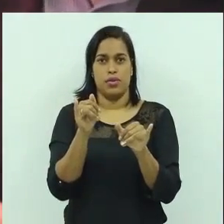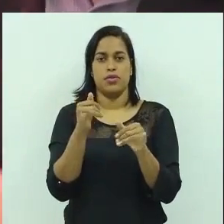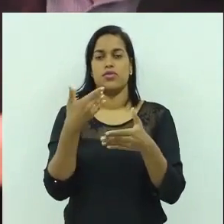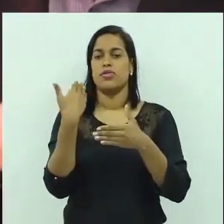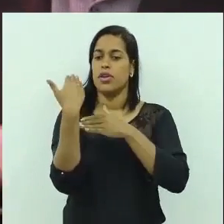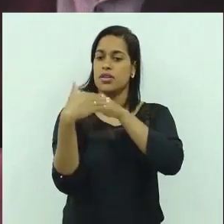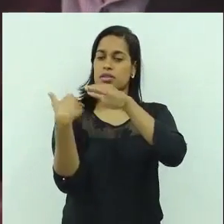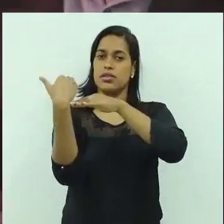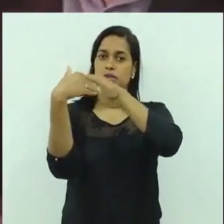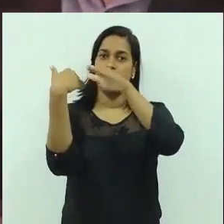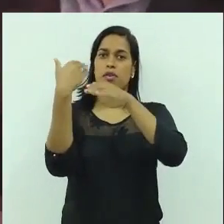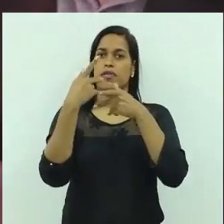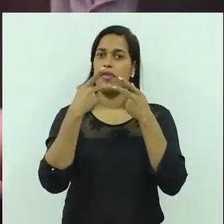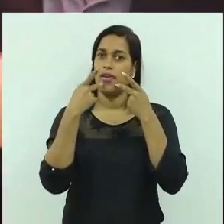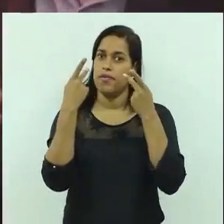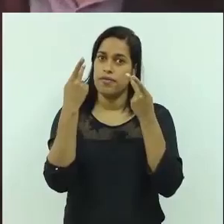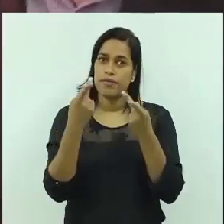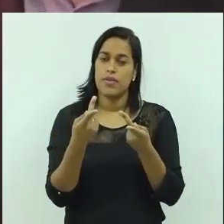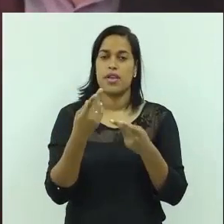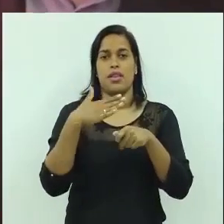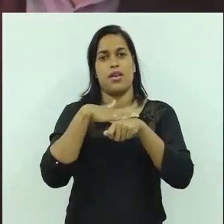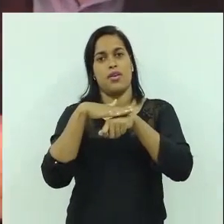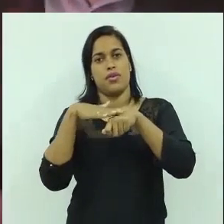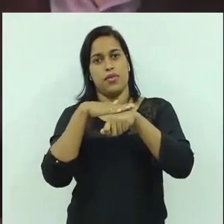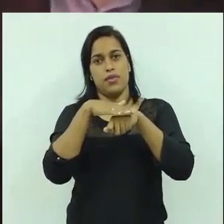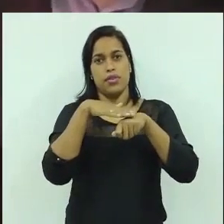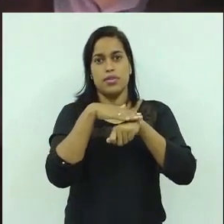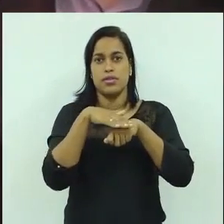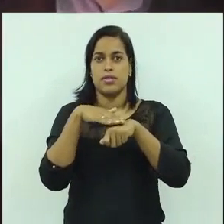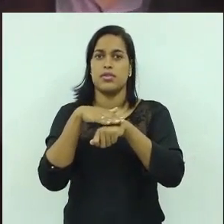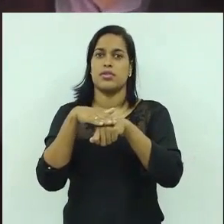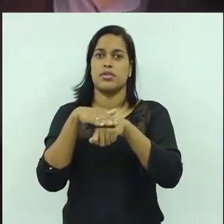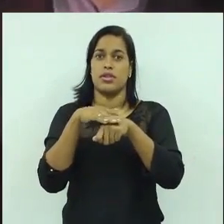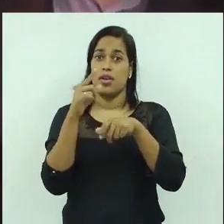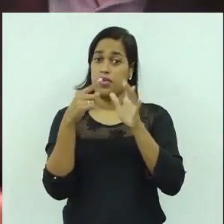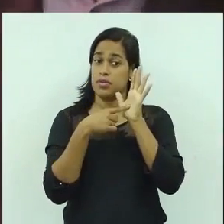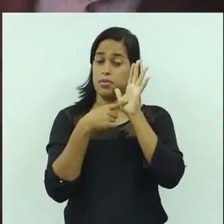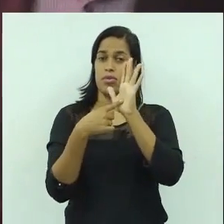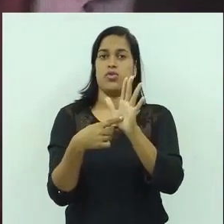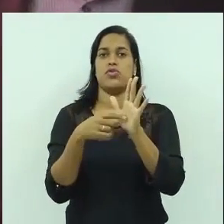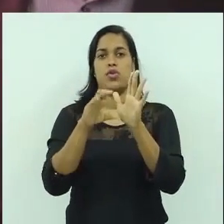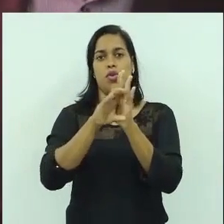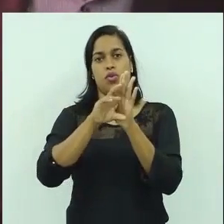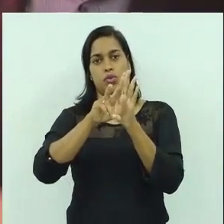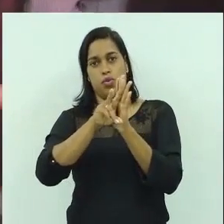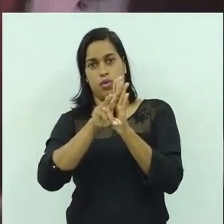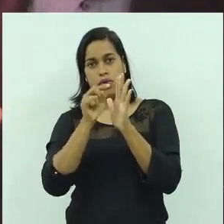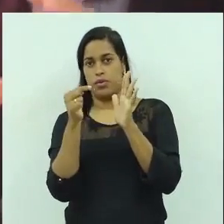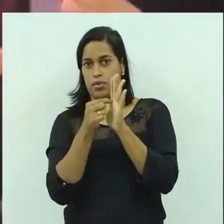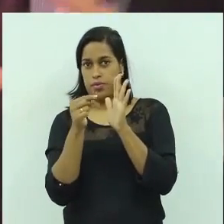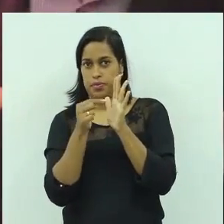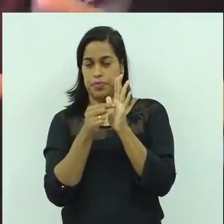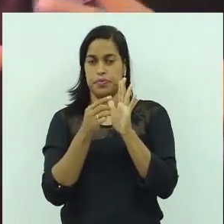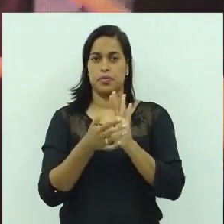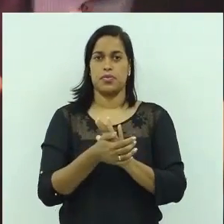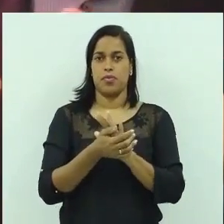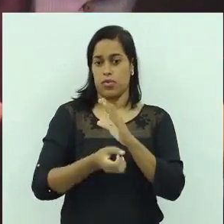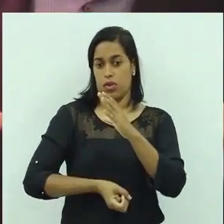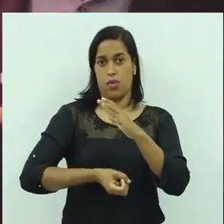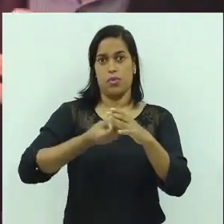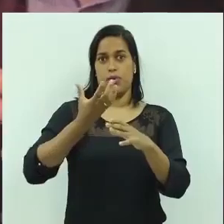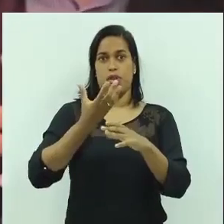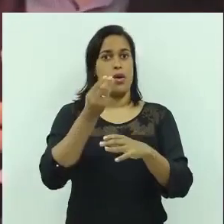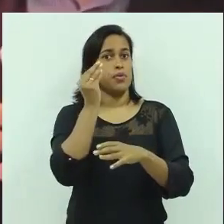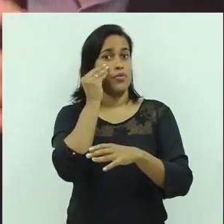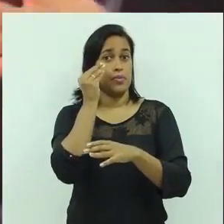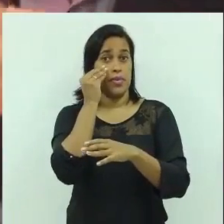venha agora a falar, comentar, uma vez que você pôs no currículo. Então, o que eu diria? Não tente criar